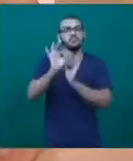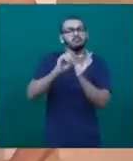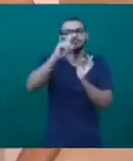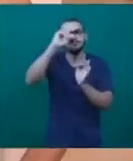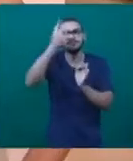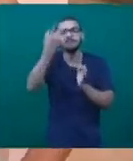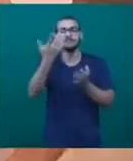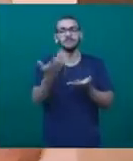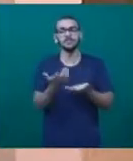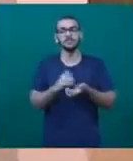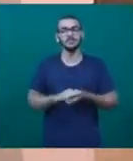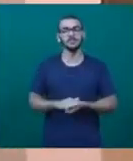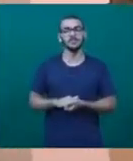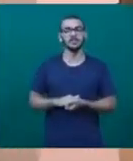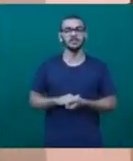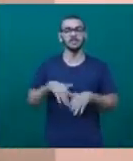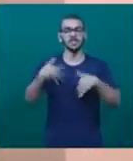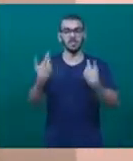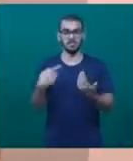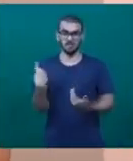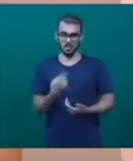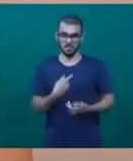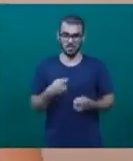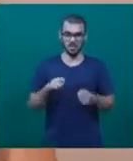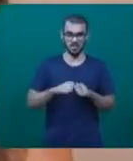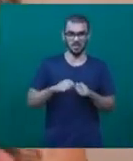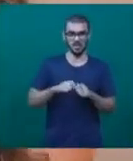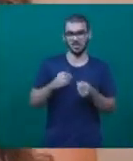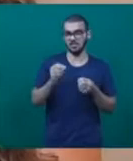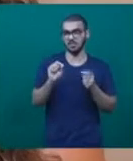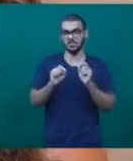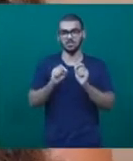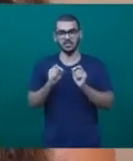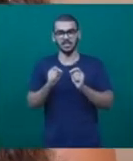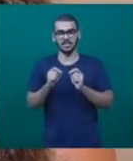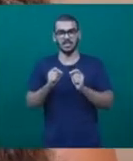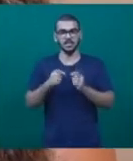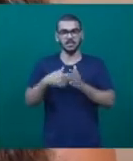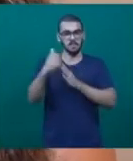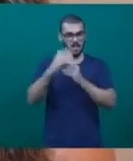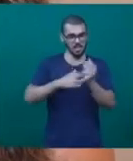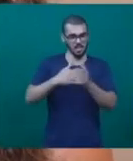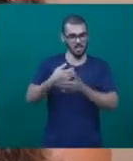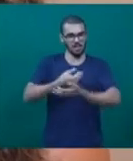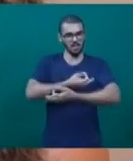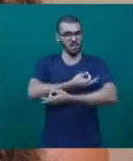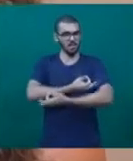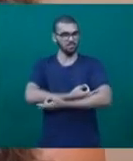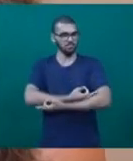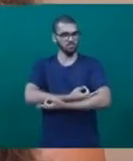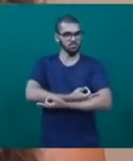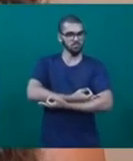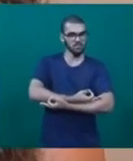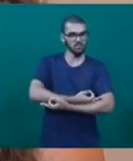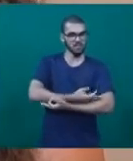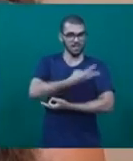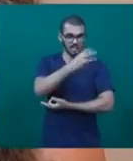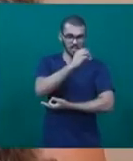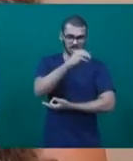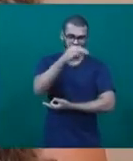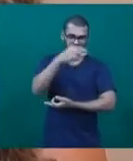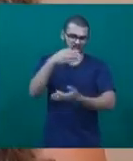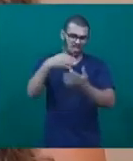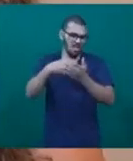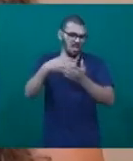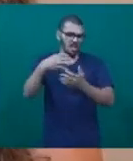projeto. Então, a gente promove, nesse projeto, a gente promove uma prática de yoga, que ela acontece durante 30